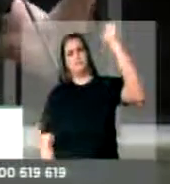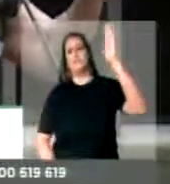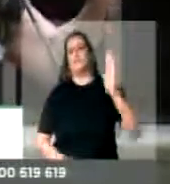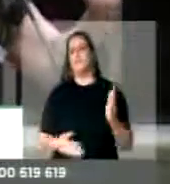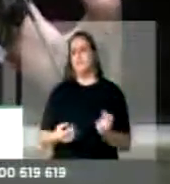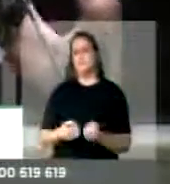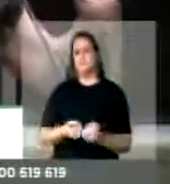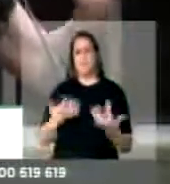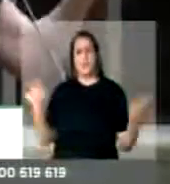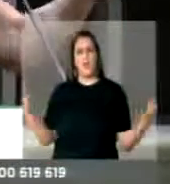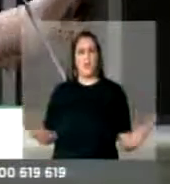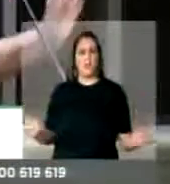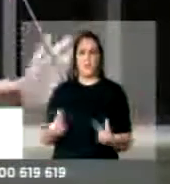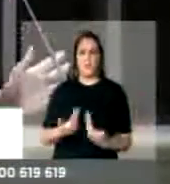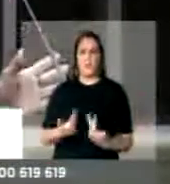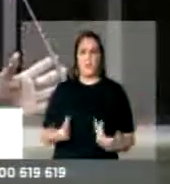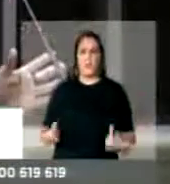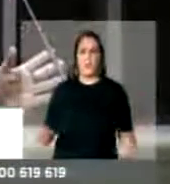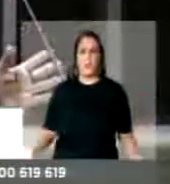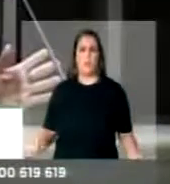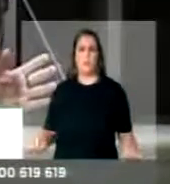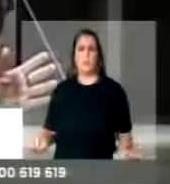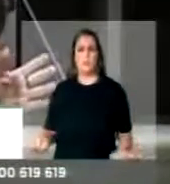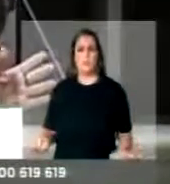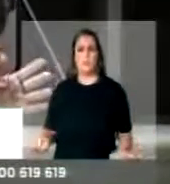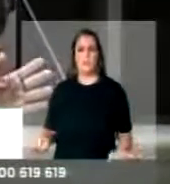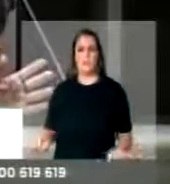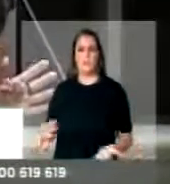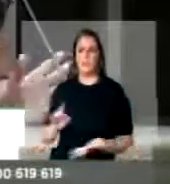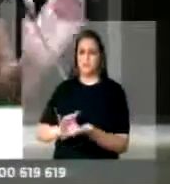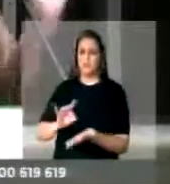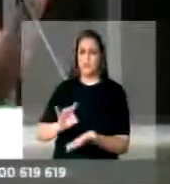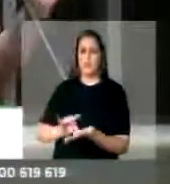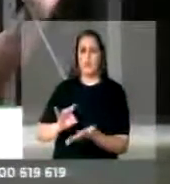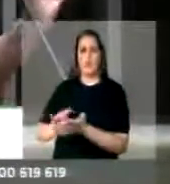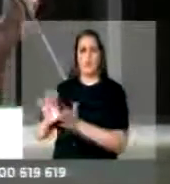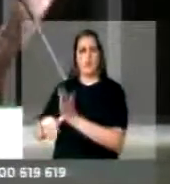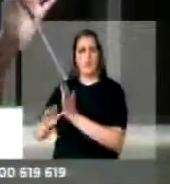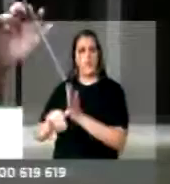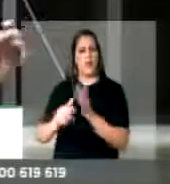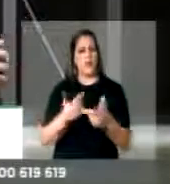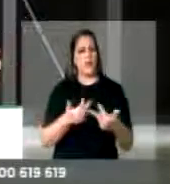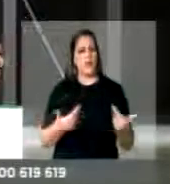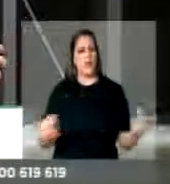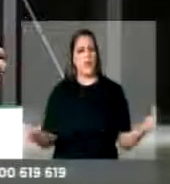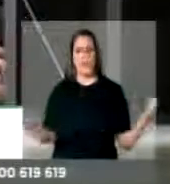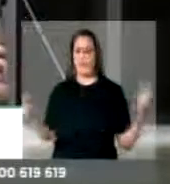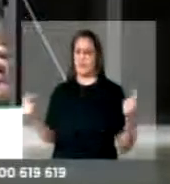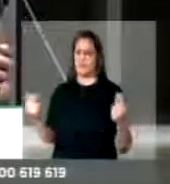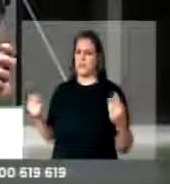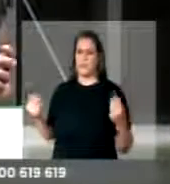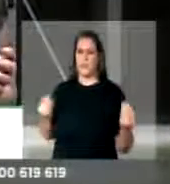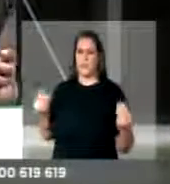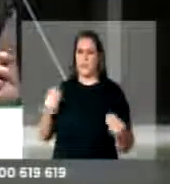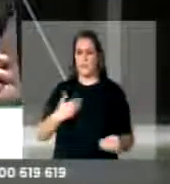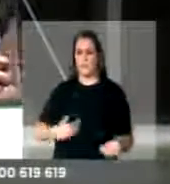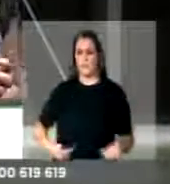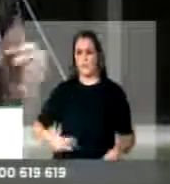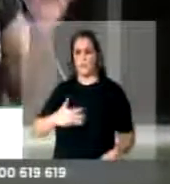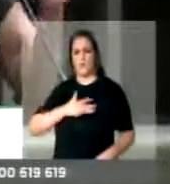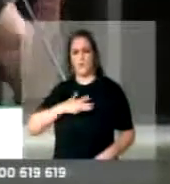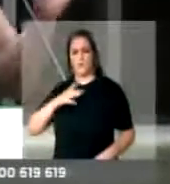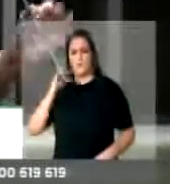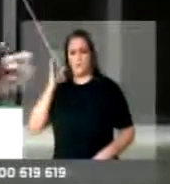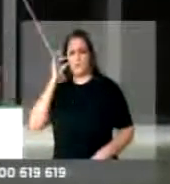cresceu substancialmente durante os últimos governos de Lula e Dilma. É preciso que se tenha noção de que são mais de